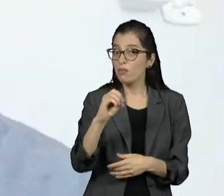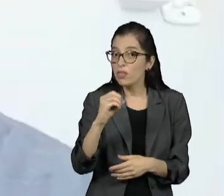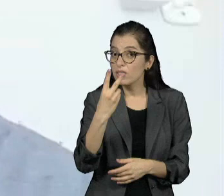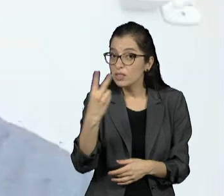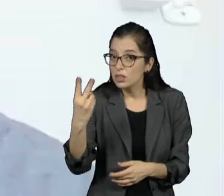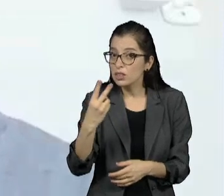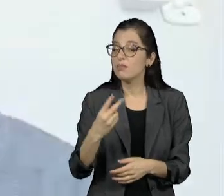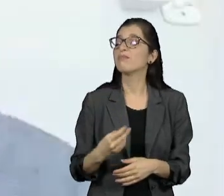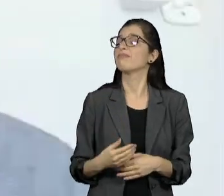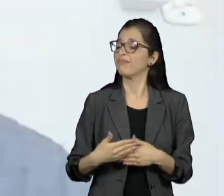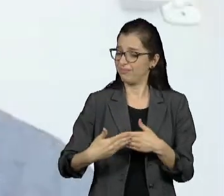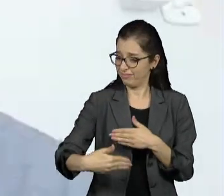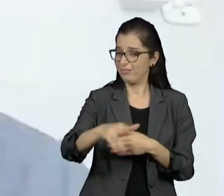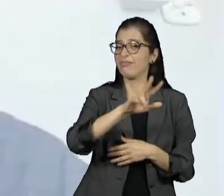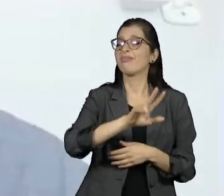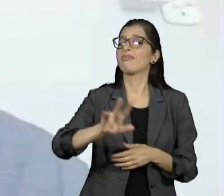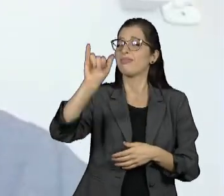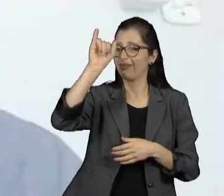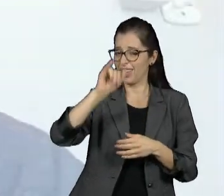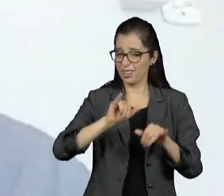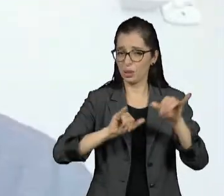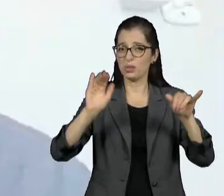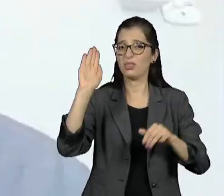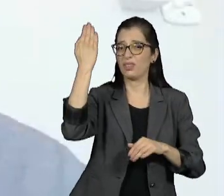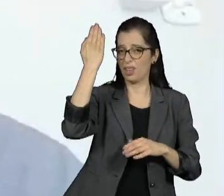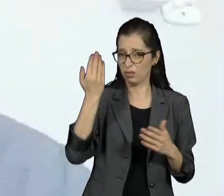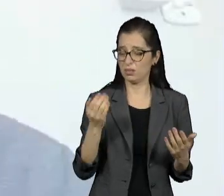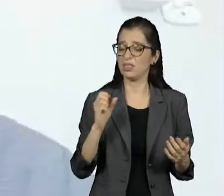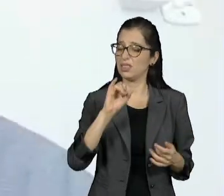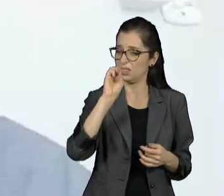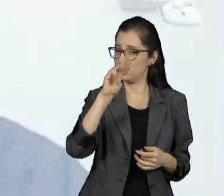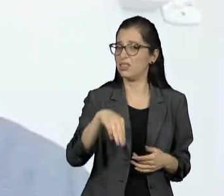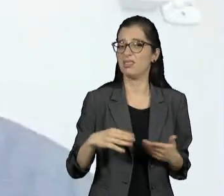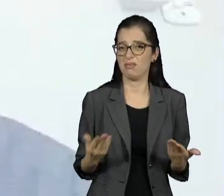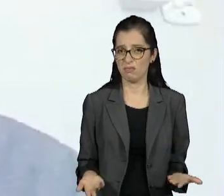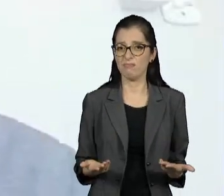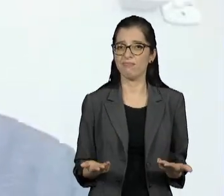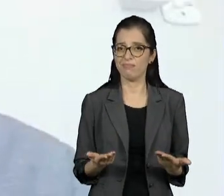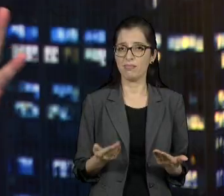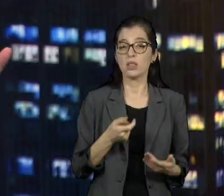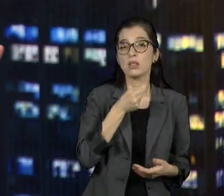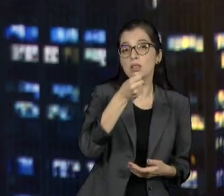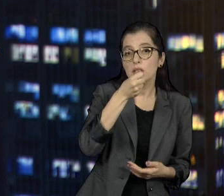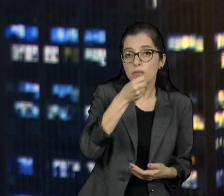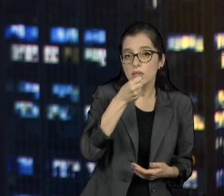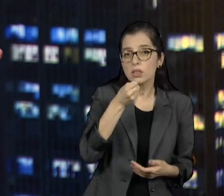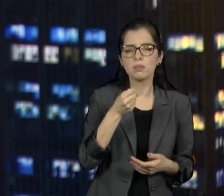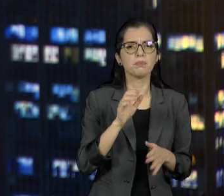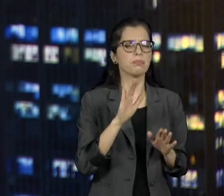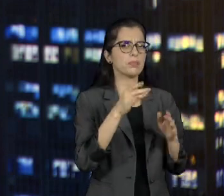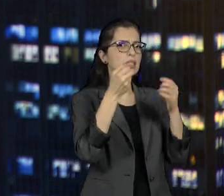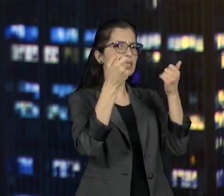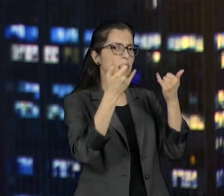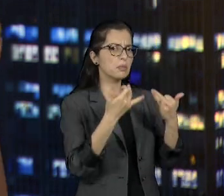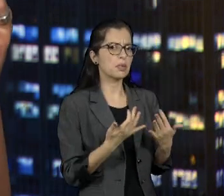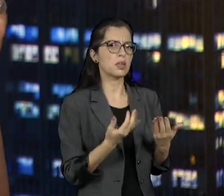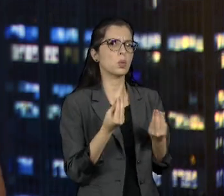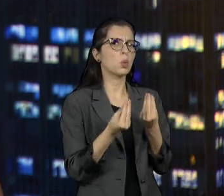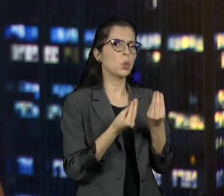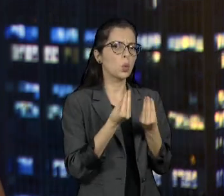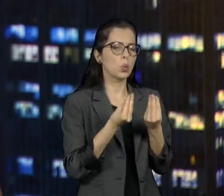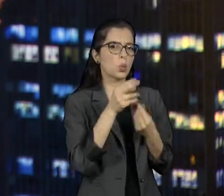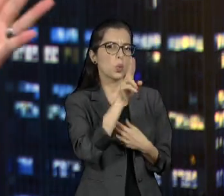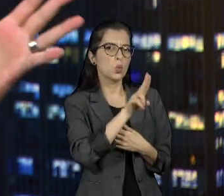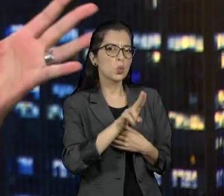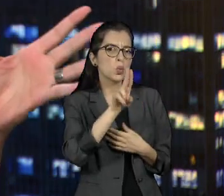de análise da imprensa, de nós na universidade e da cidadania como um todo. Estamos chegando ao fim, vocês chamaram a atenção para a formação de